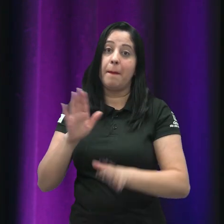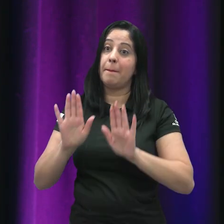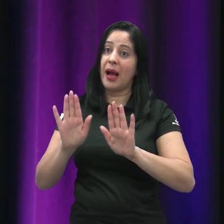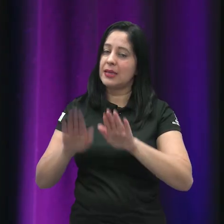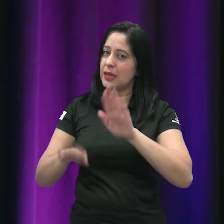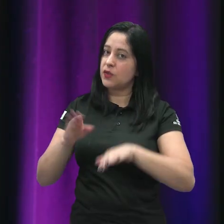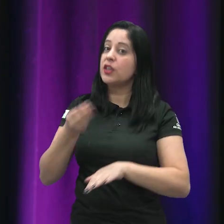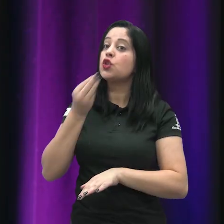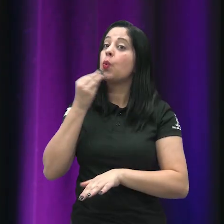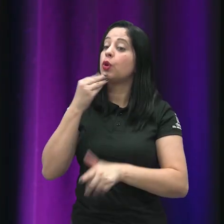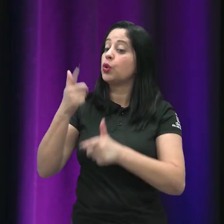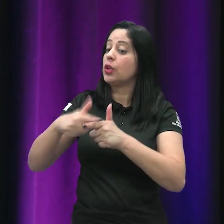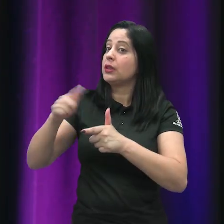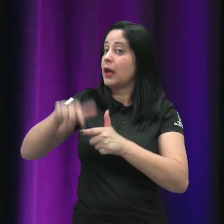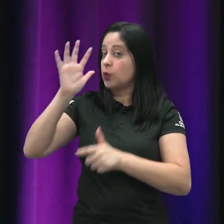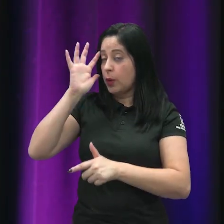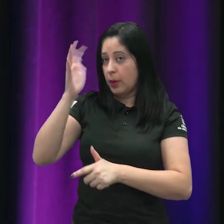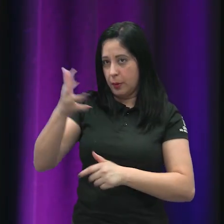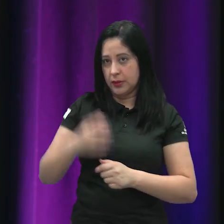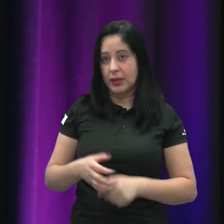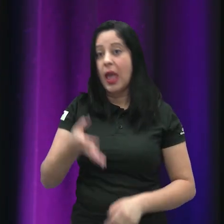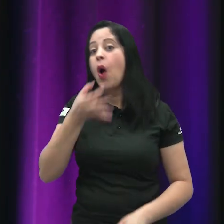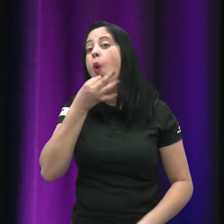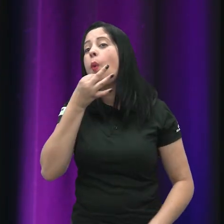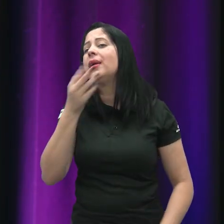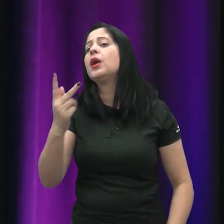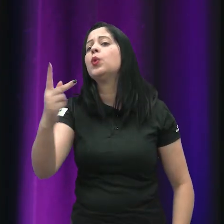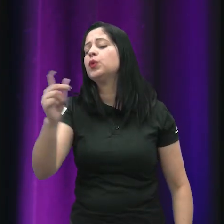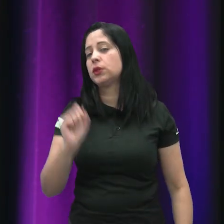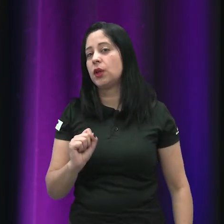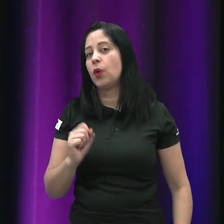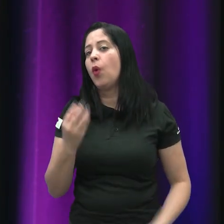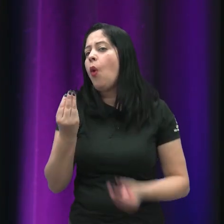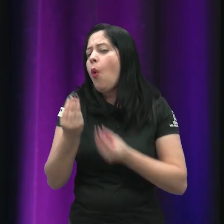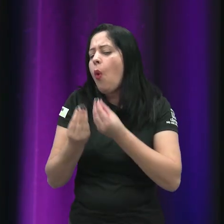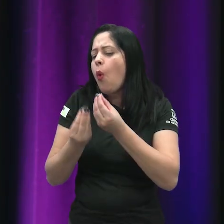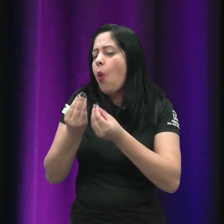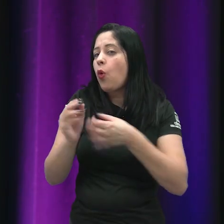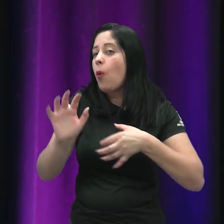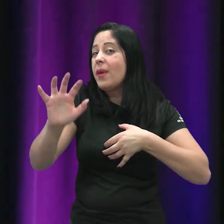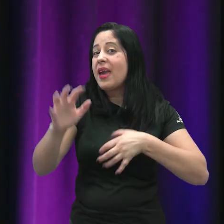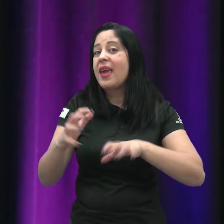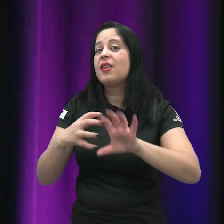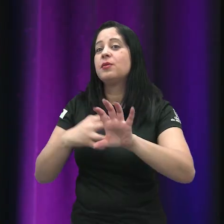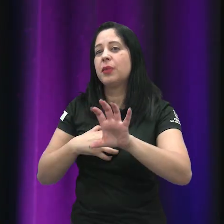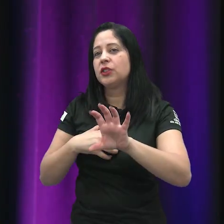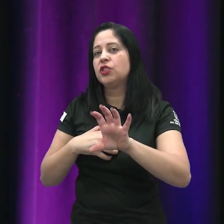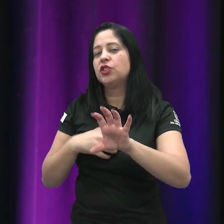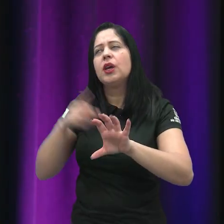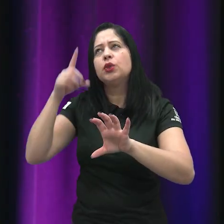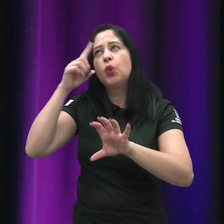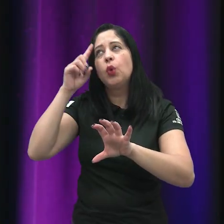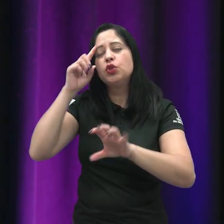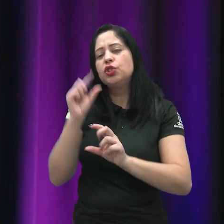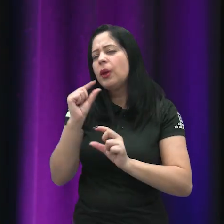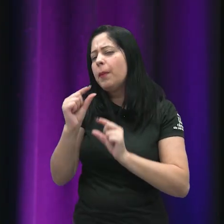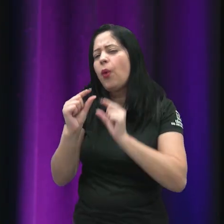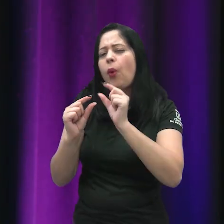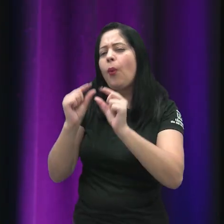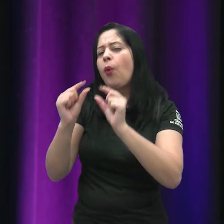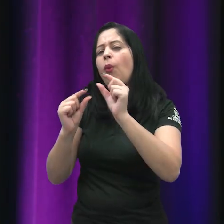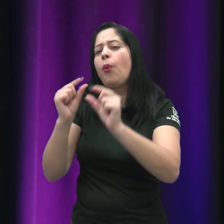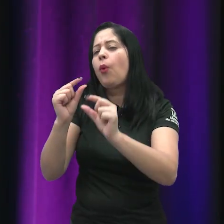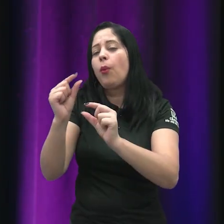resolver isso, né? Então, assim, na sua opinião, como que a empatia, ela pode ser cultivada ali no ambiente de trabalho? Porque muitas